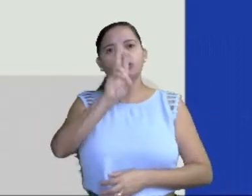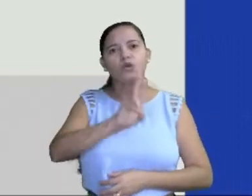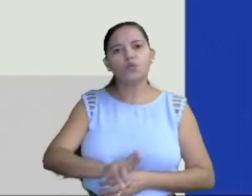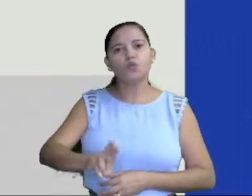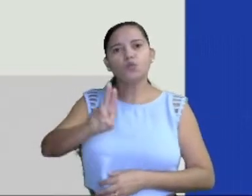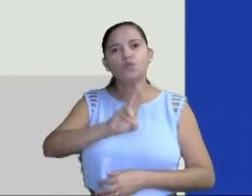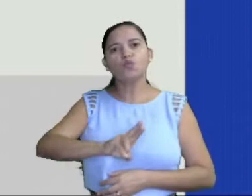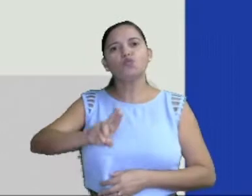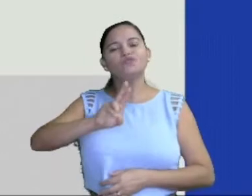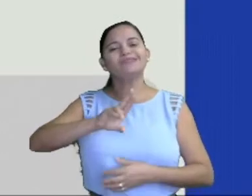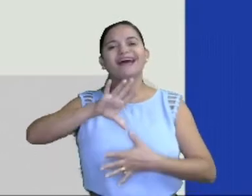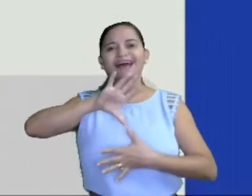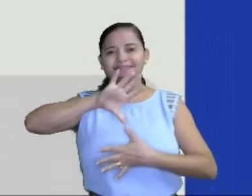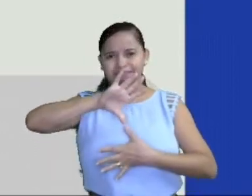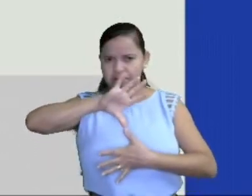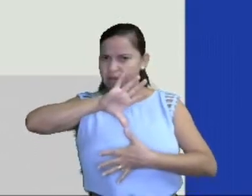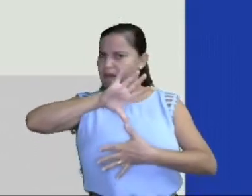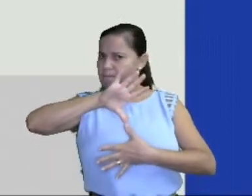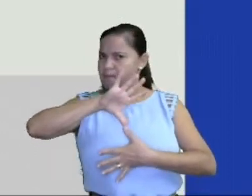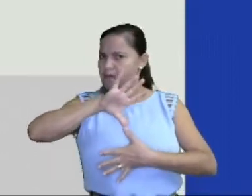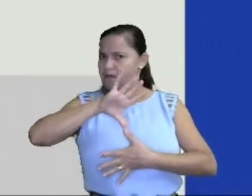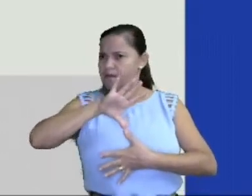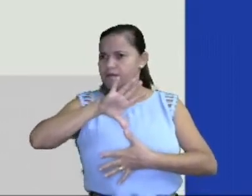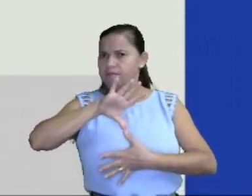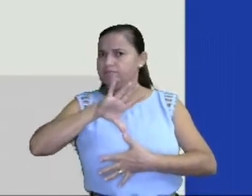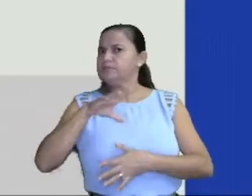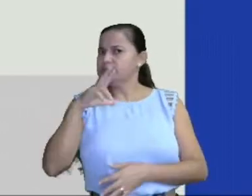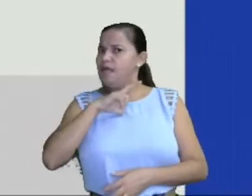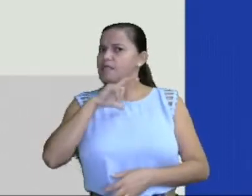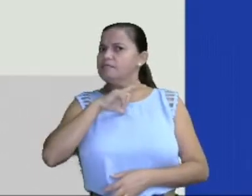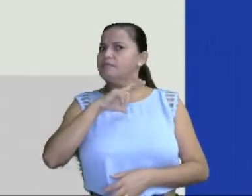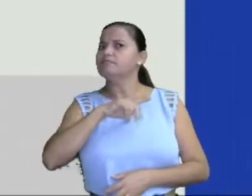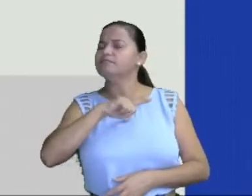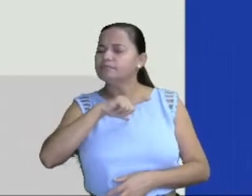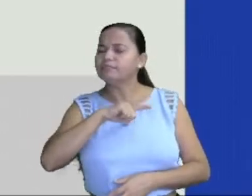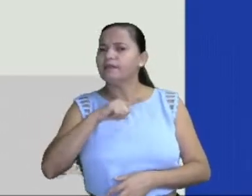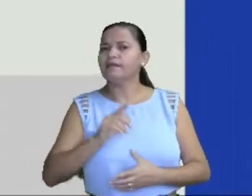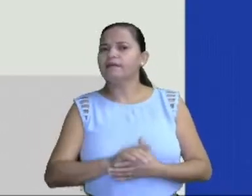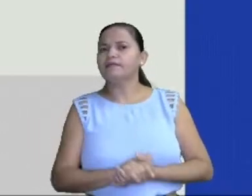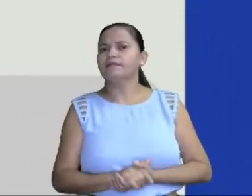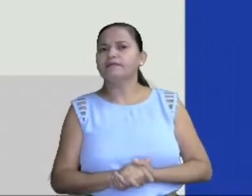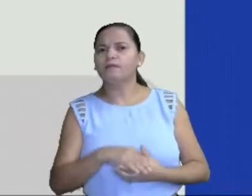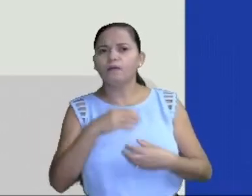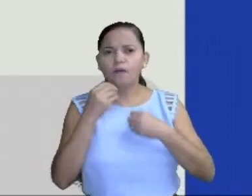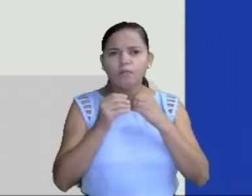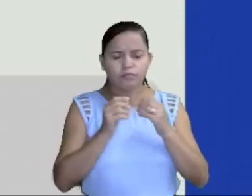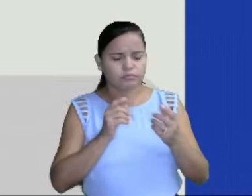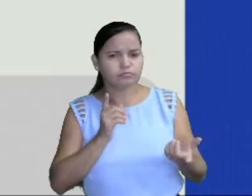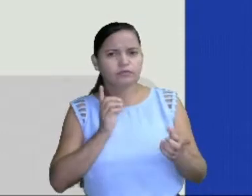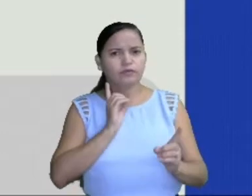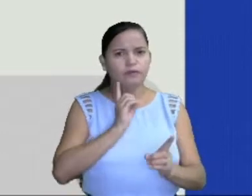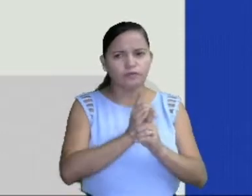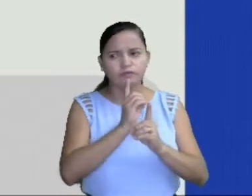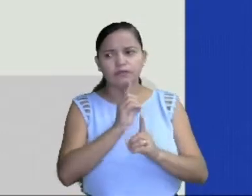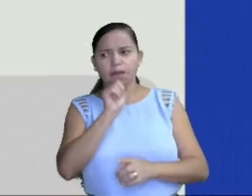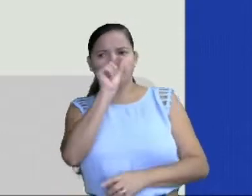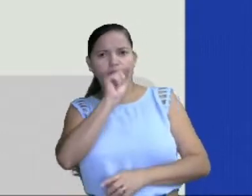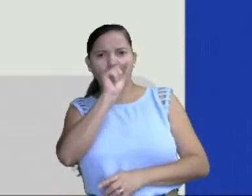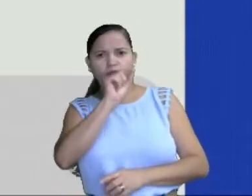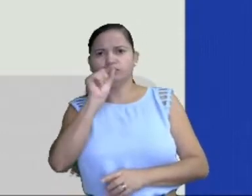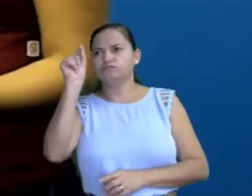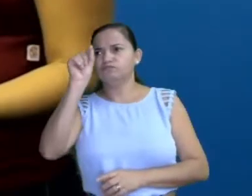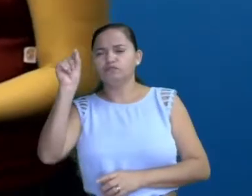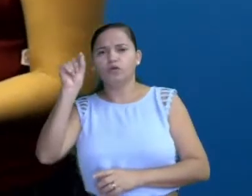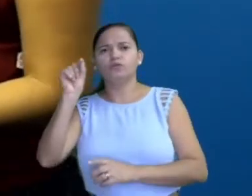muito longe, você utiliza dos mapas e utiliza esses pontos de referências. Esses pontos de referência geralmente são esses espaços